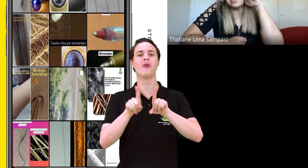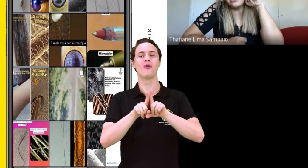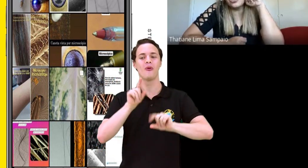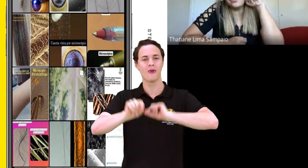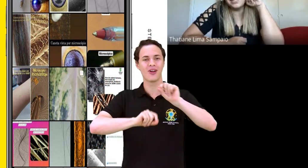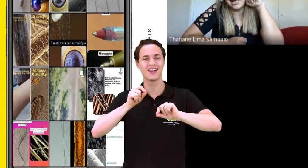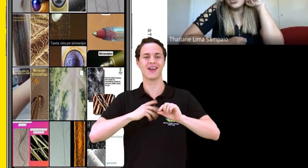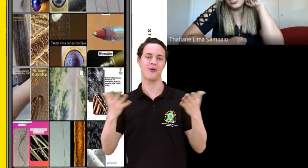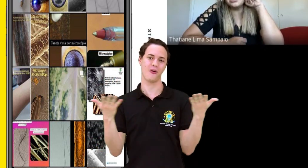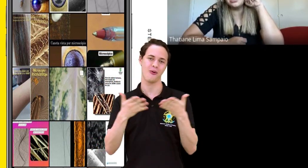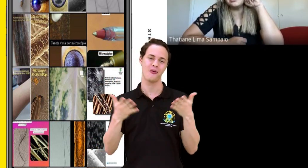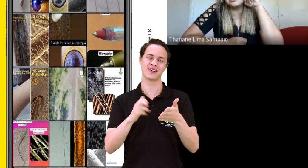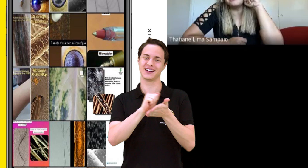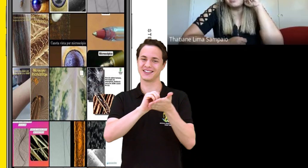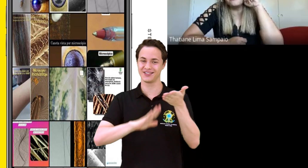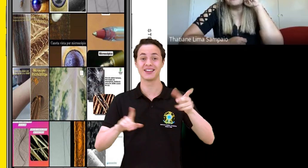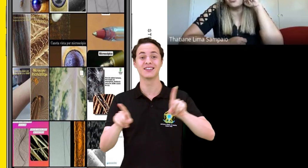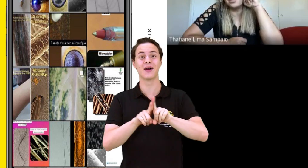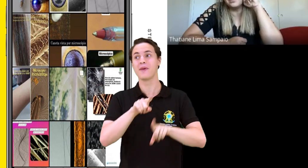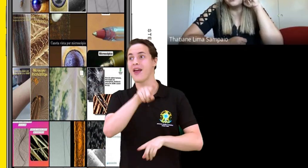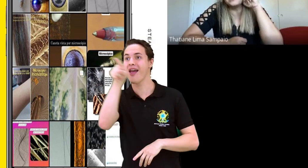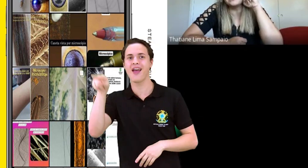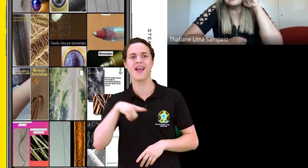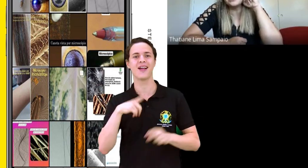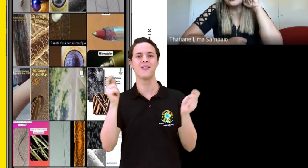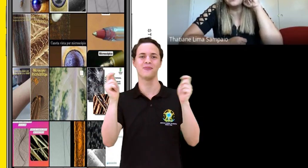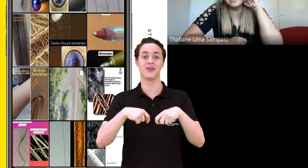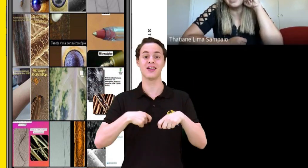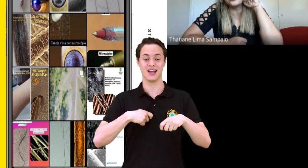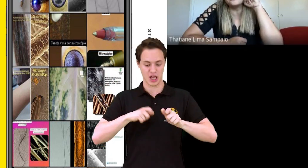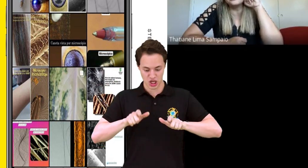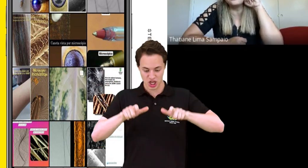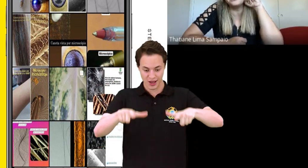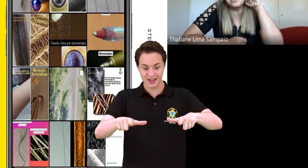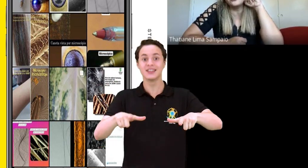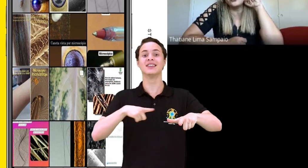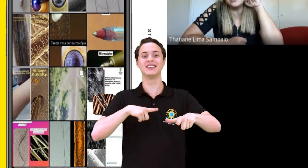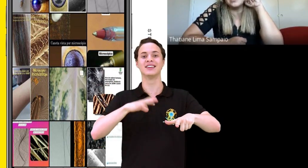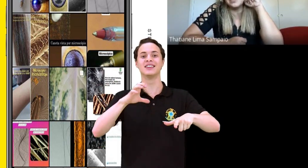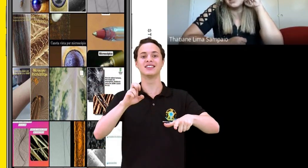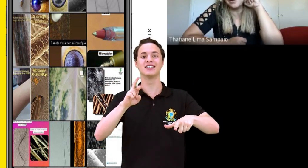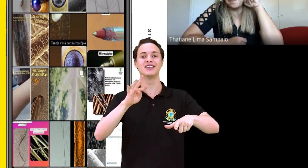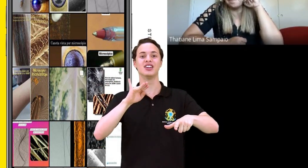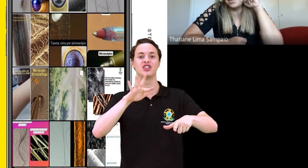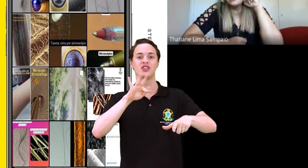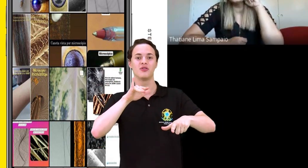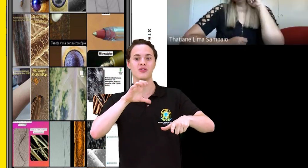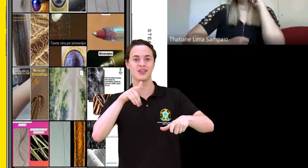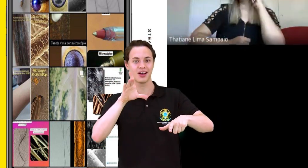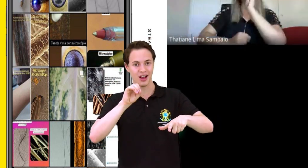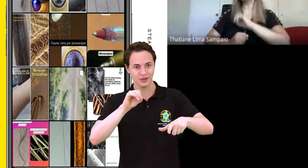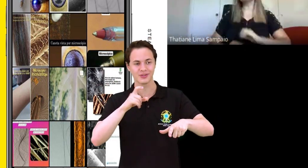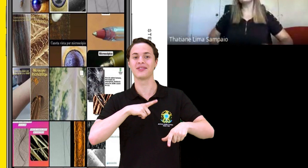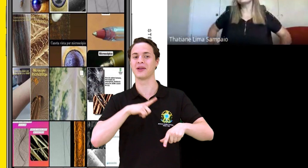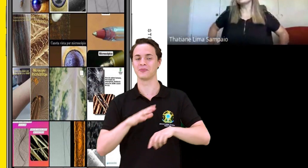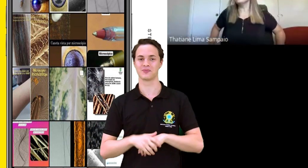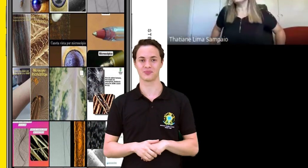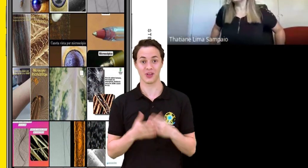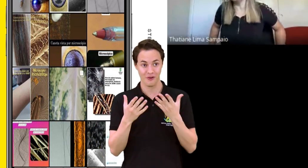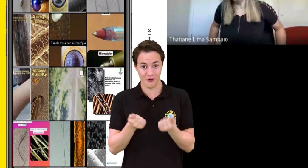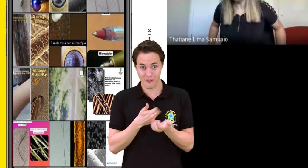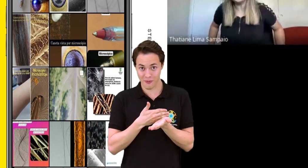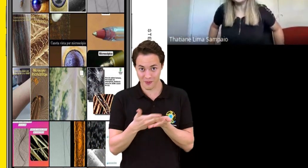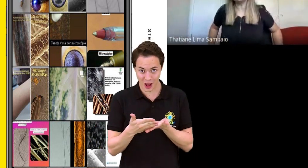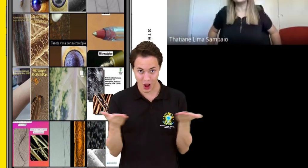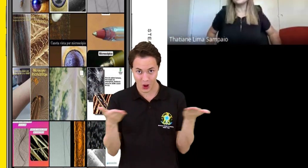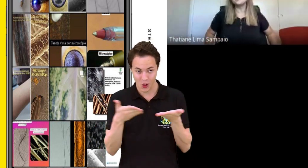nossa atividade e eles também poderão ser certificados como atividade de extensão. Então, começando a nossa